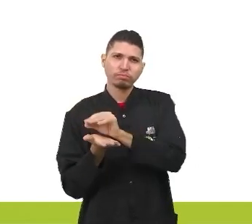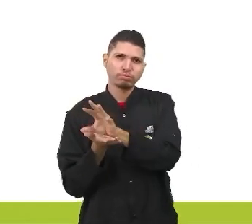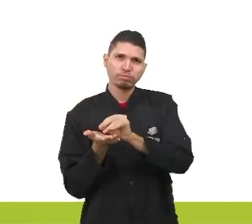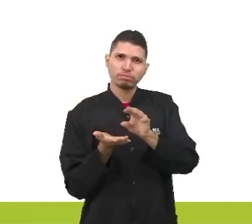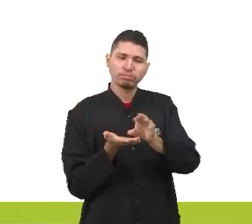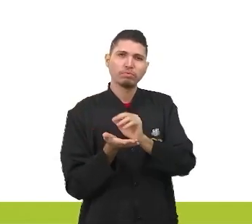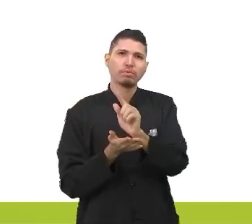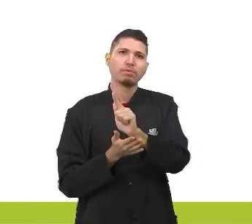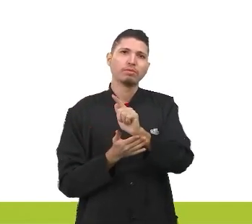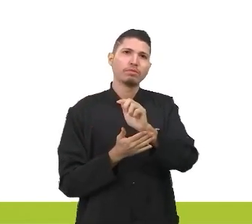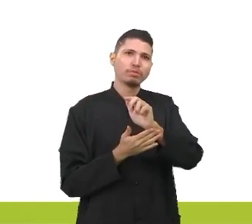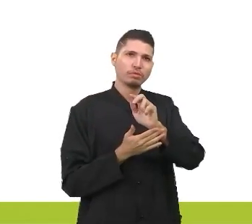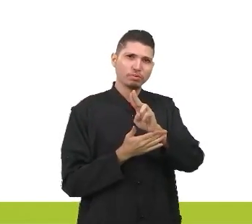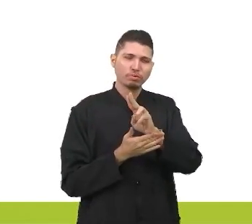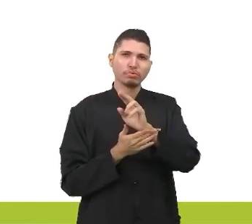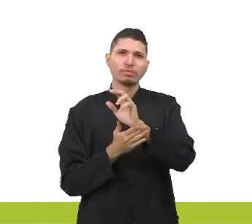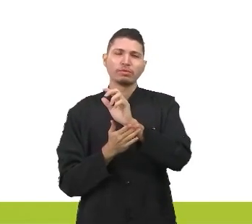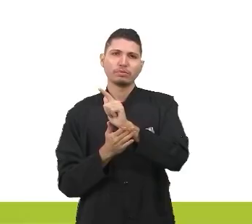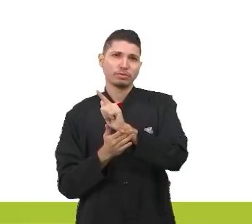GA,